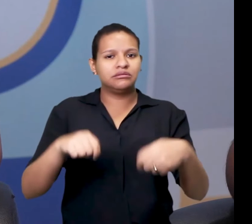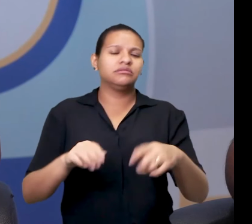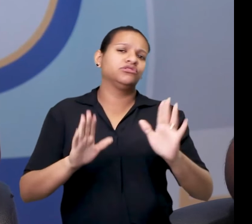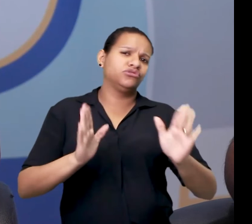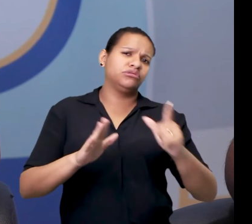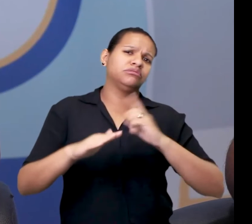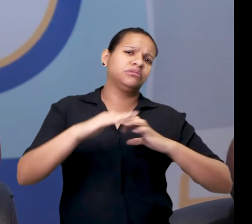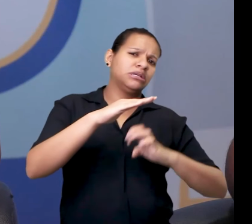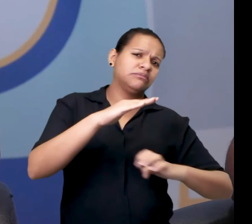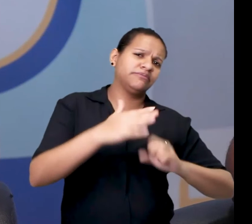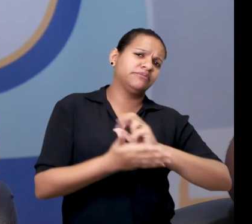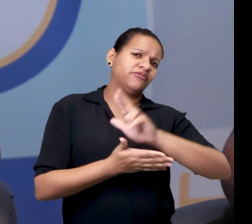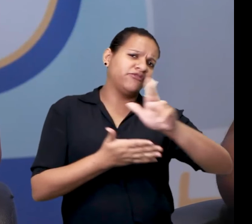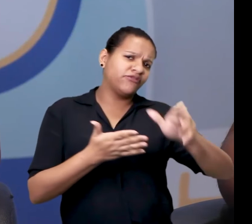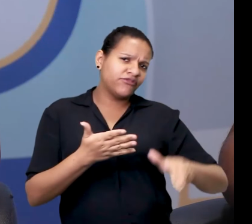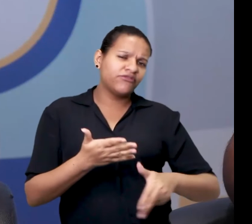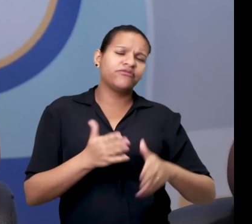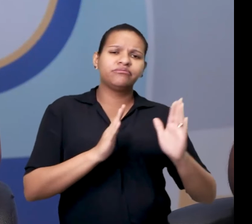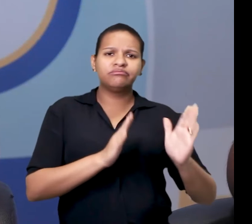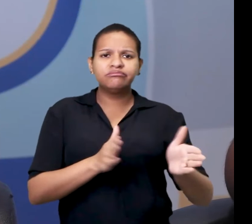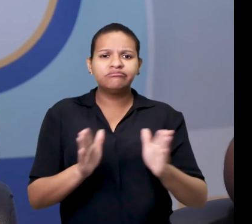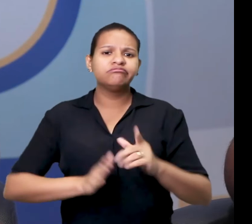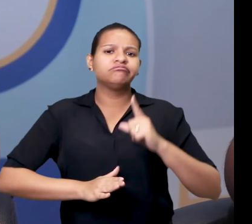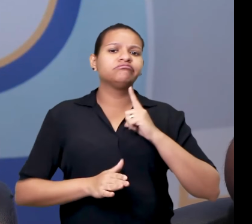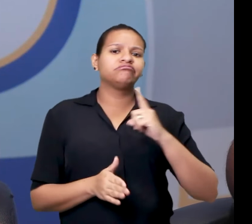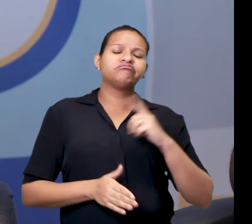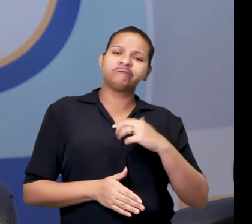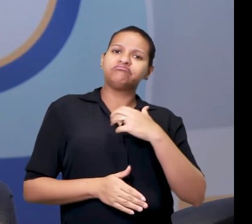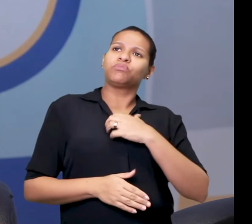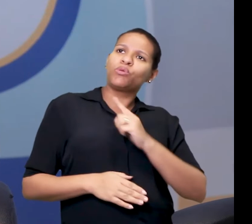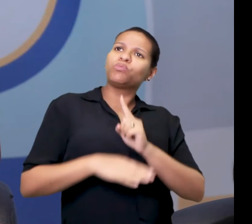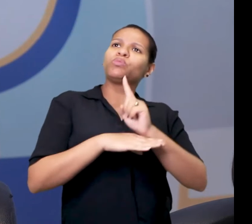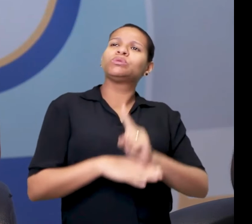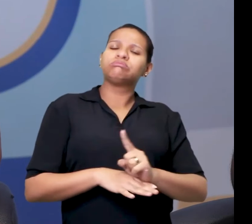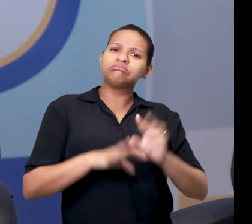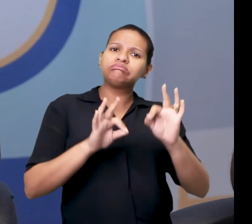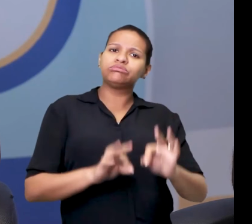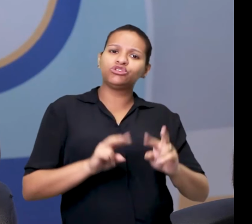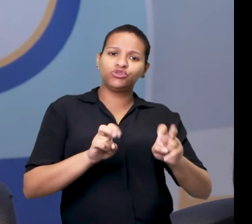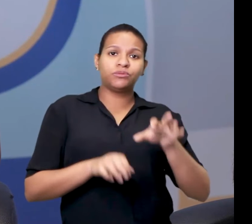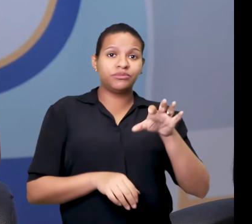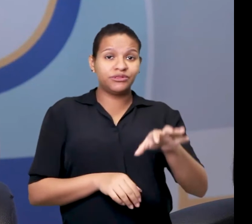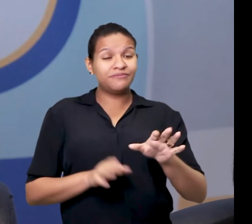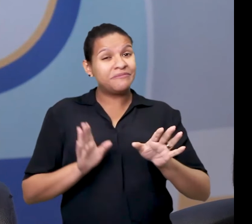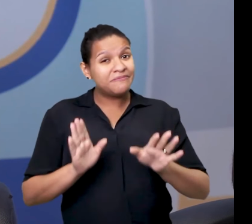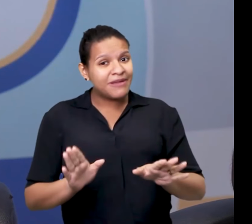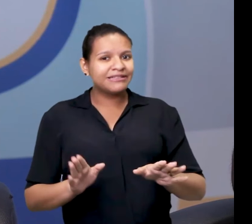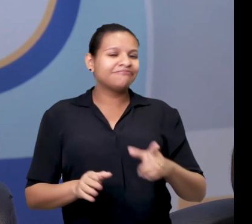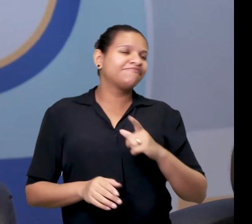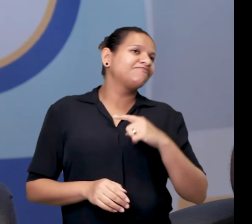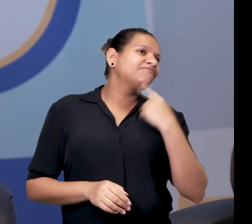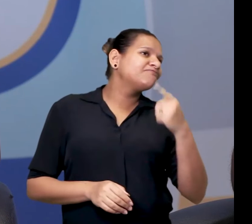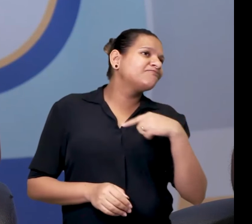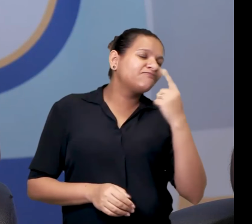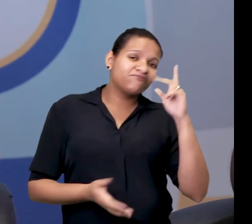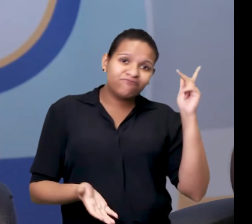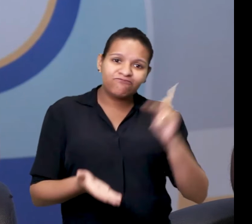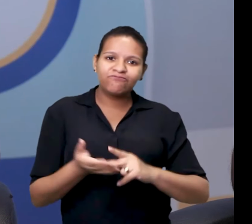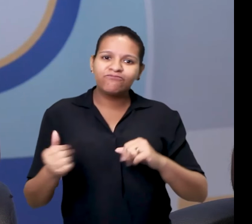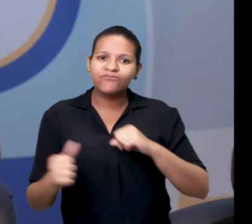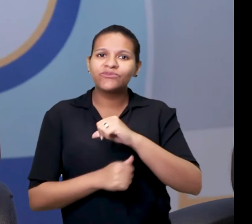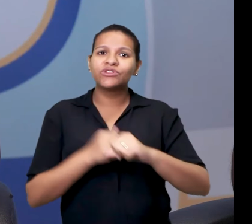né então a gente vê muitas empresas né enfim posicionando com relação a essa questão mas